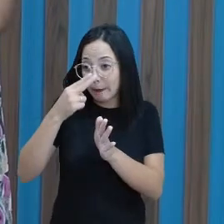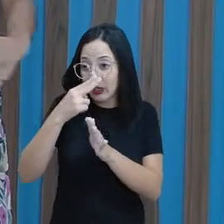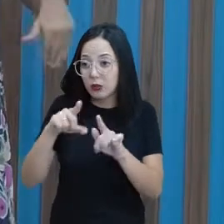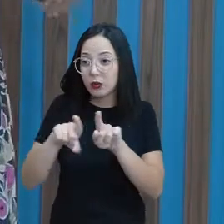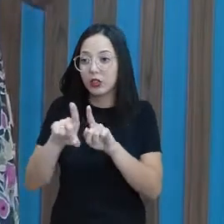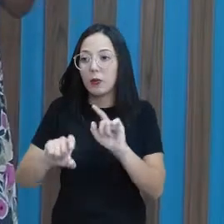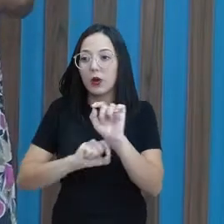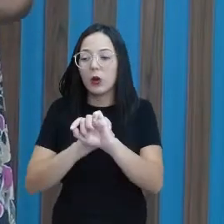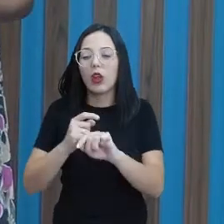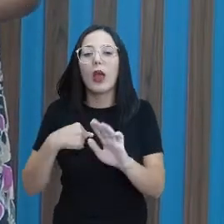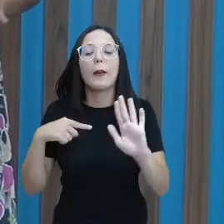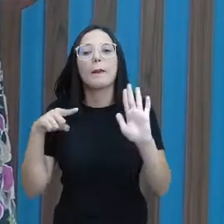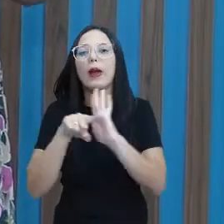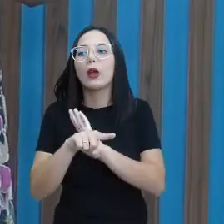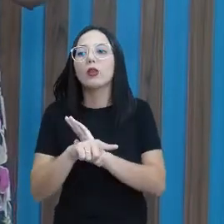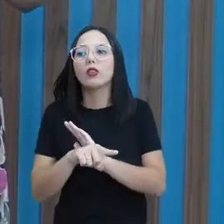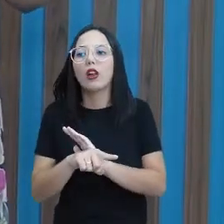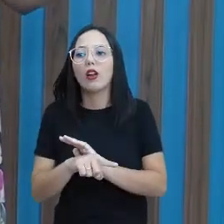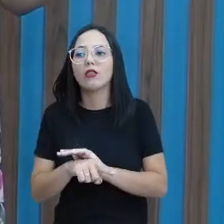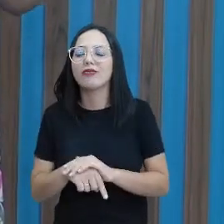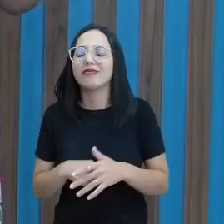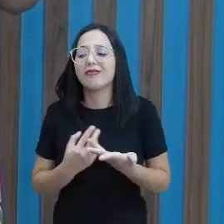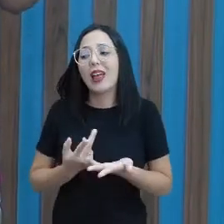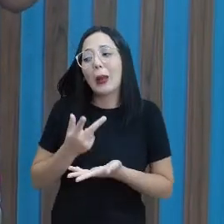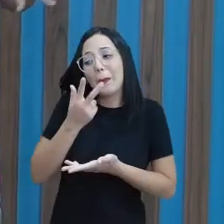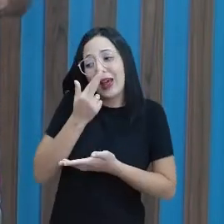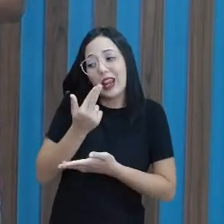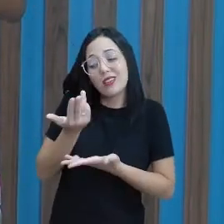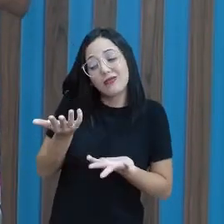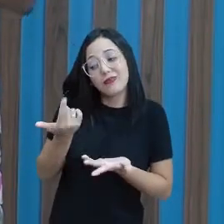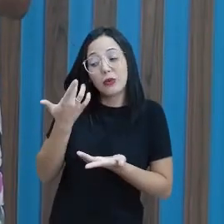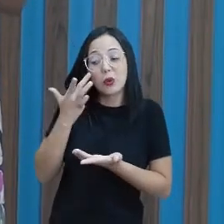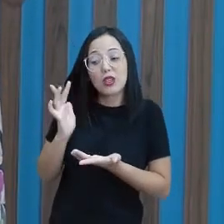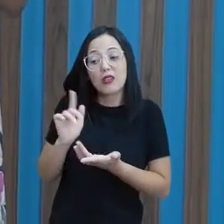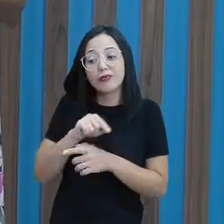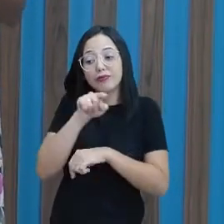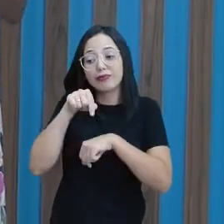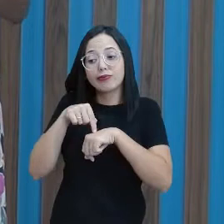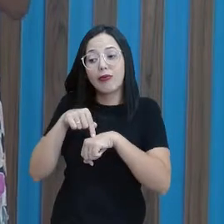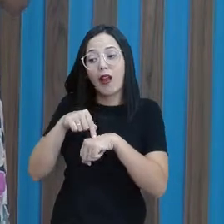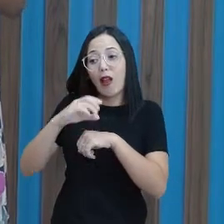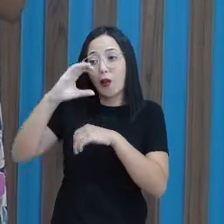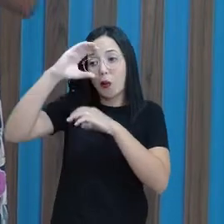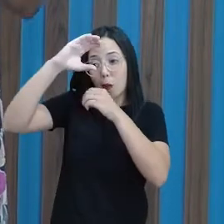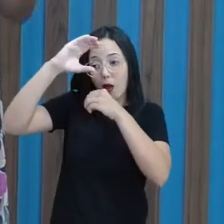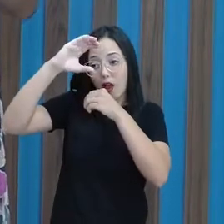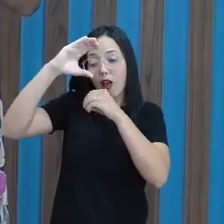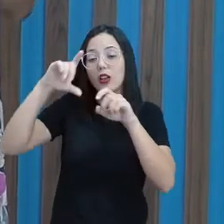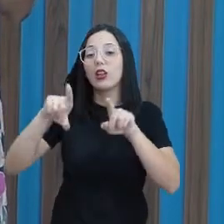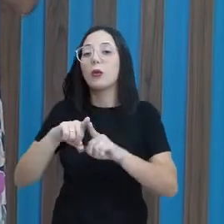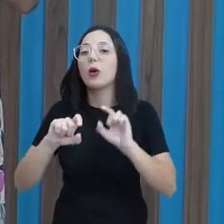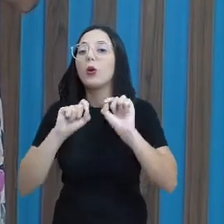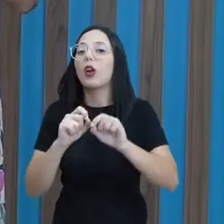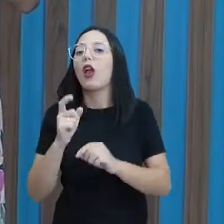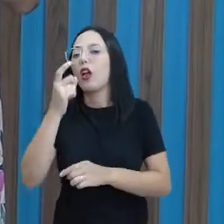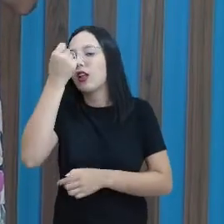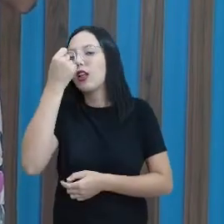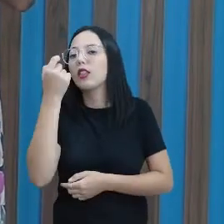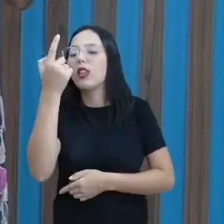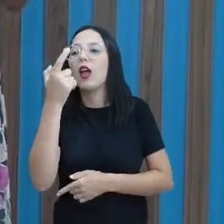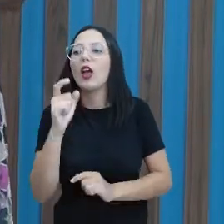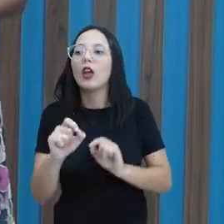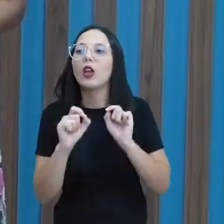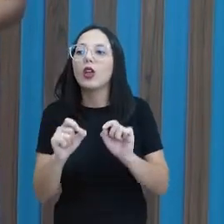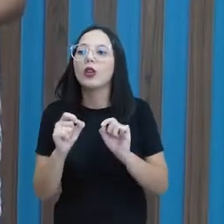vez, eu estou dando uma entonação de quê? Pergunta. Até parece. E aí você usa um tom que dá uma ideia de